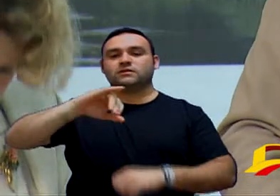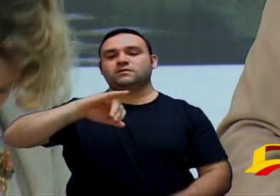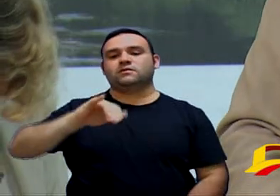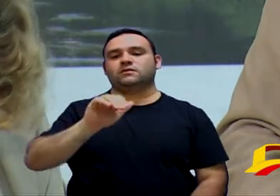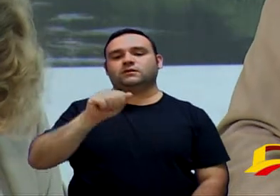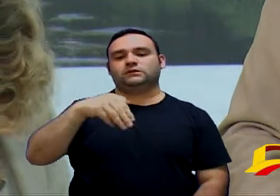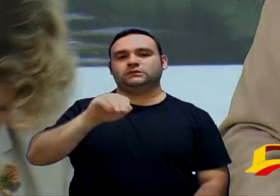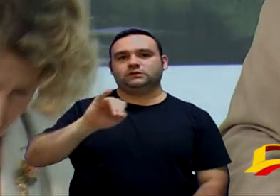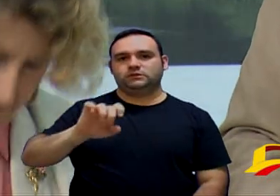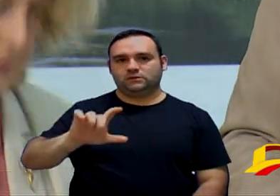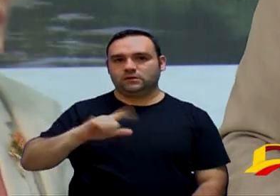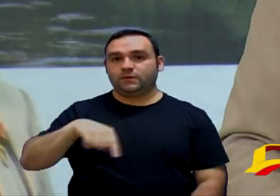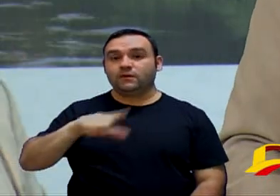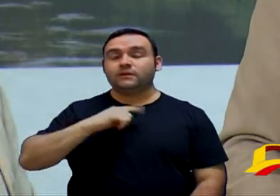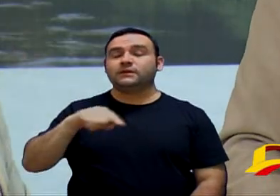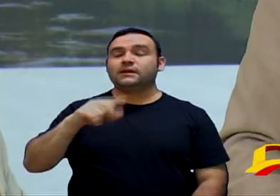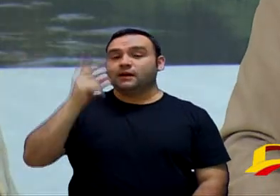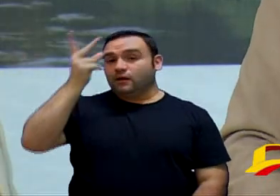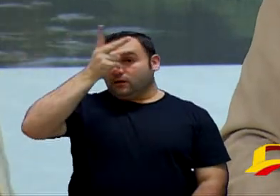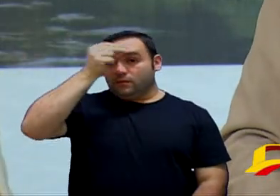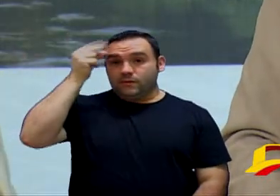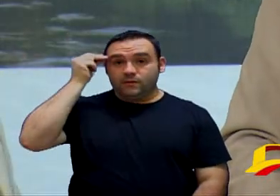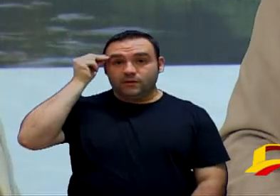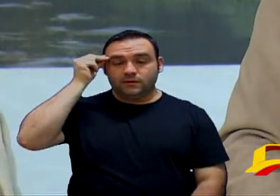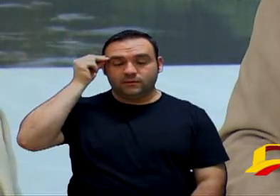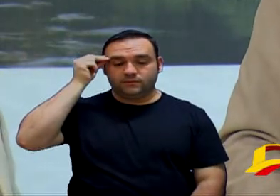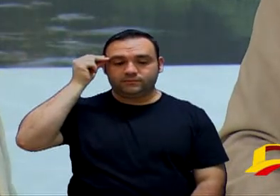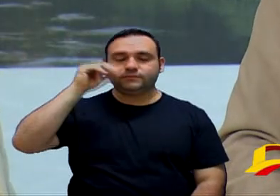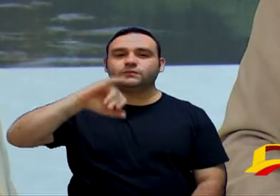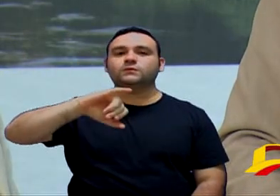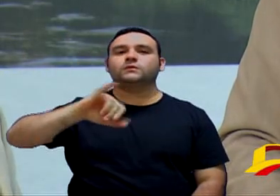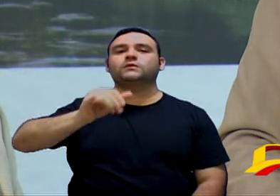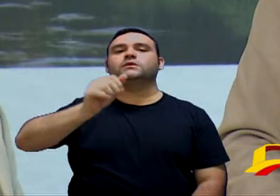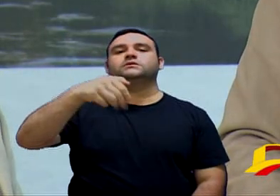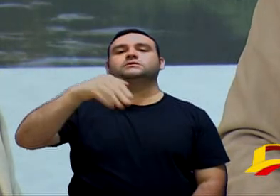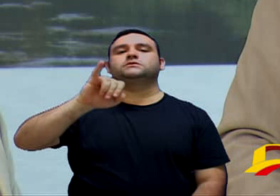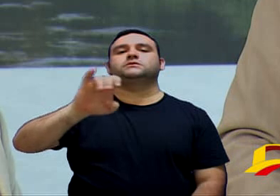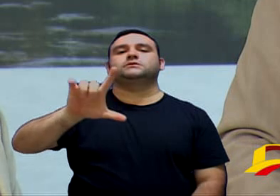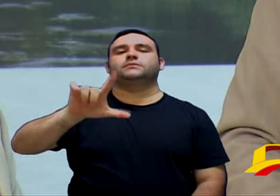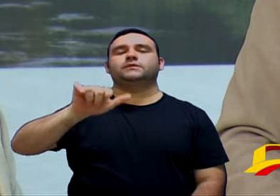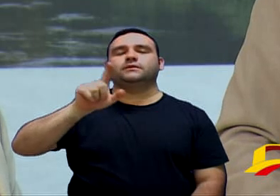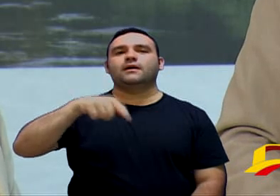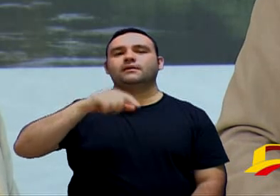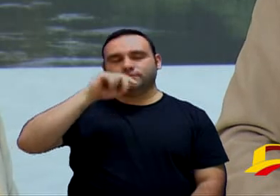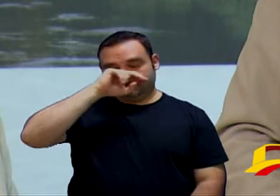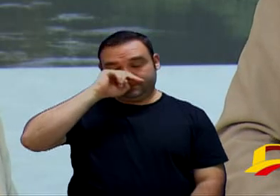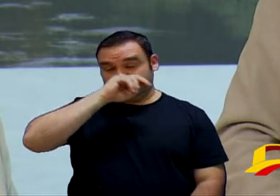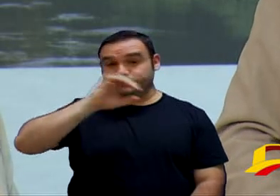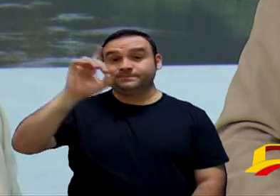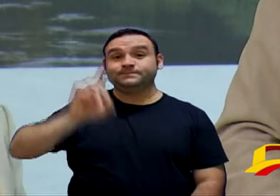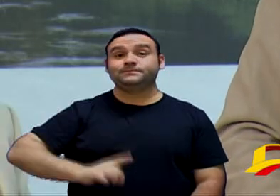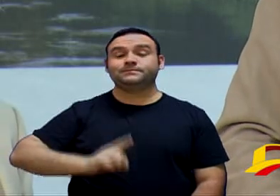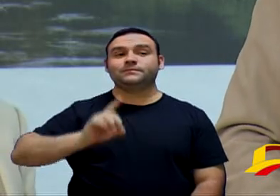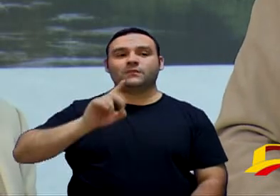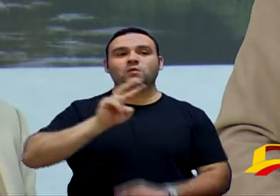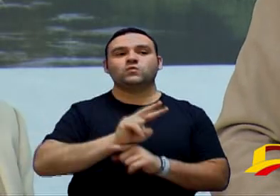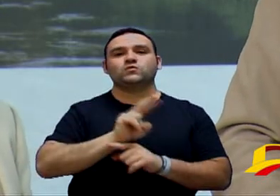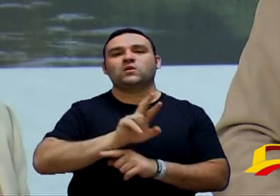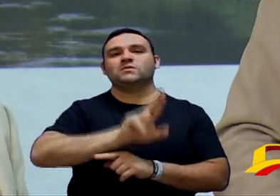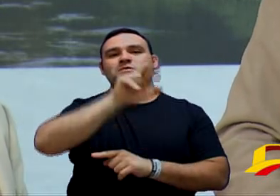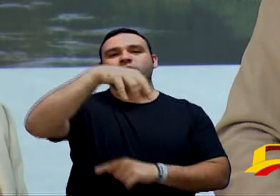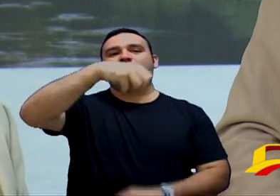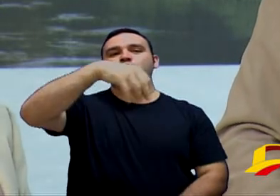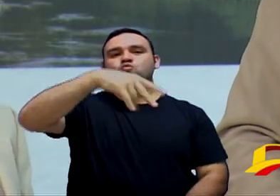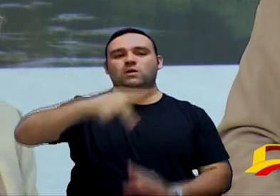Jamil é a prefeitura ela já viu ele é diretor de que cuida da parte